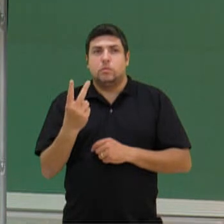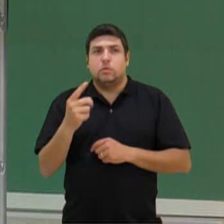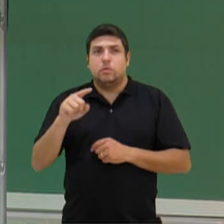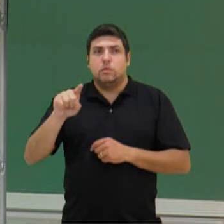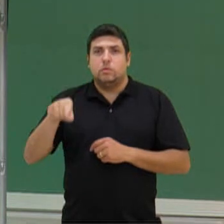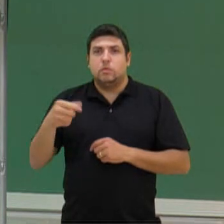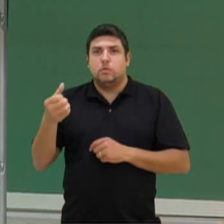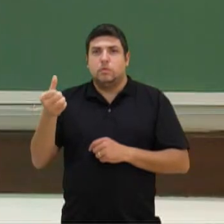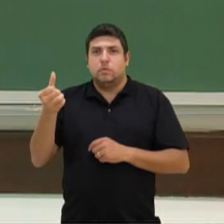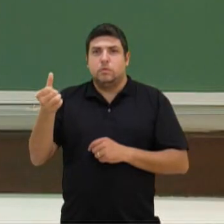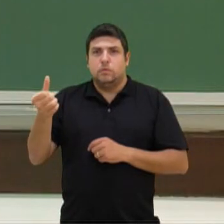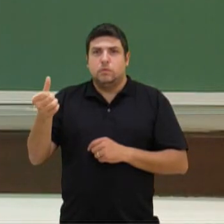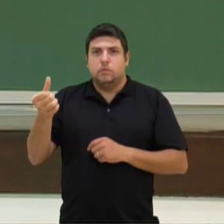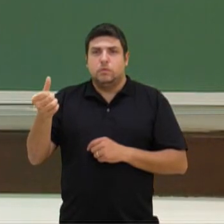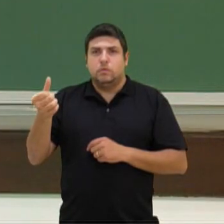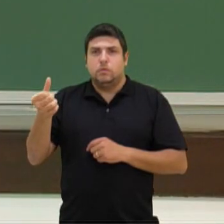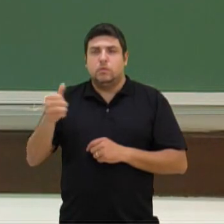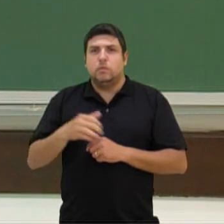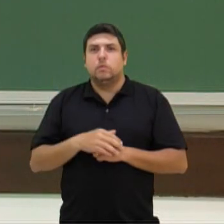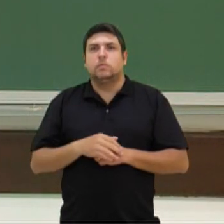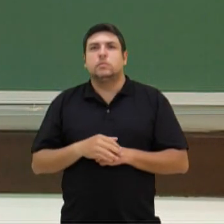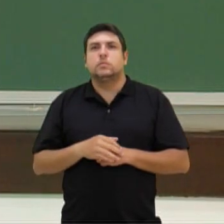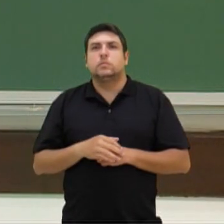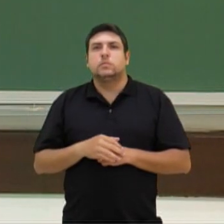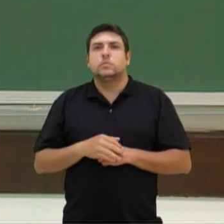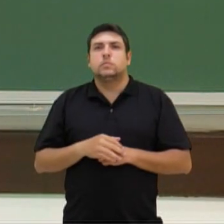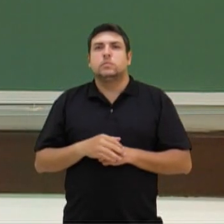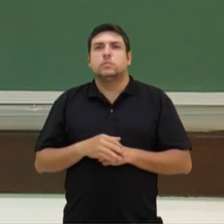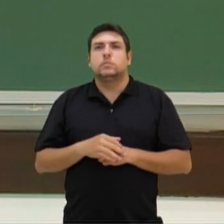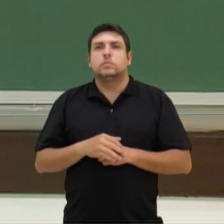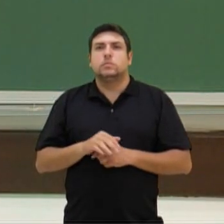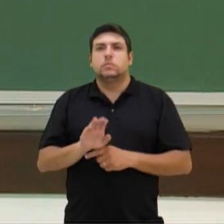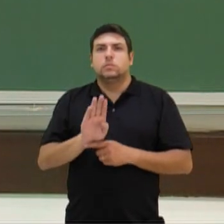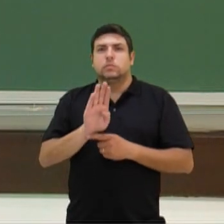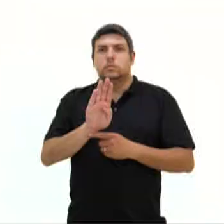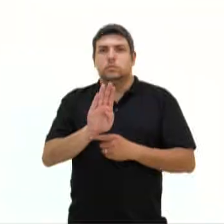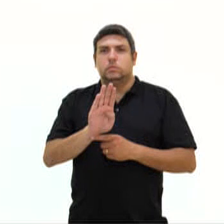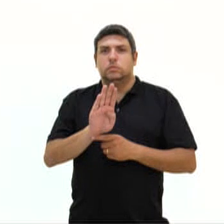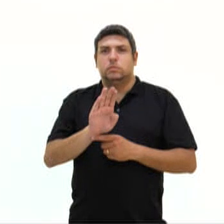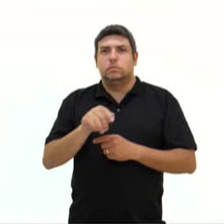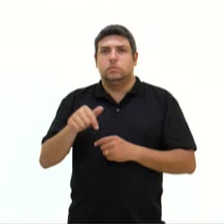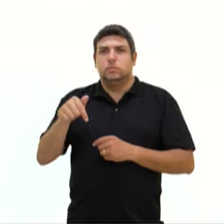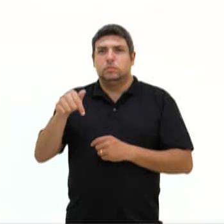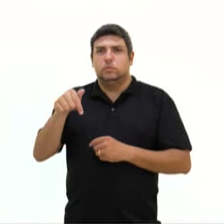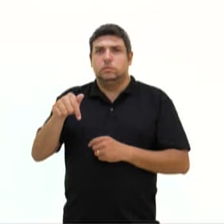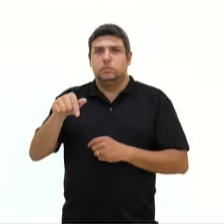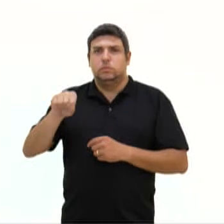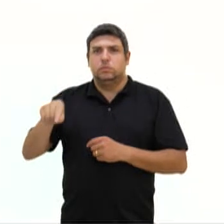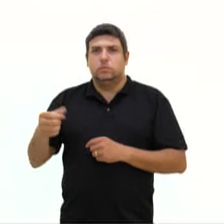e 6. O ponto B, 7 e 6.